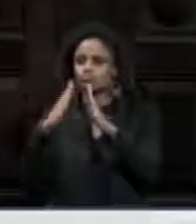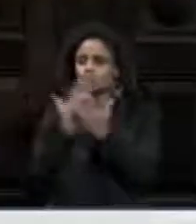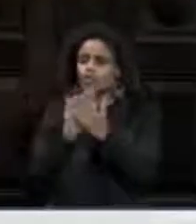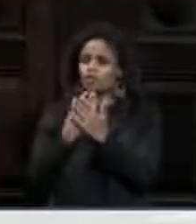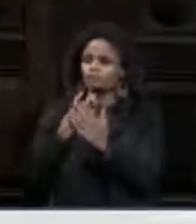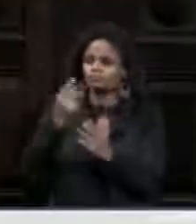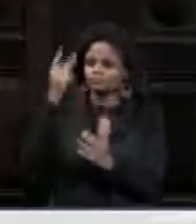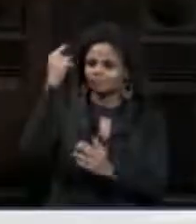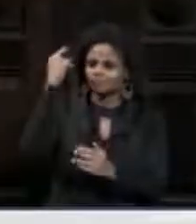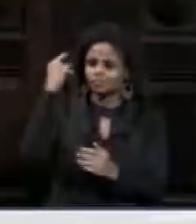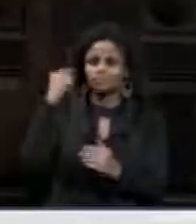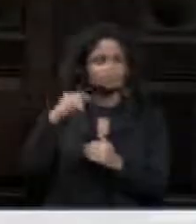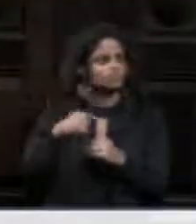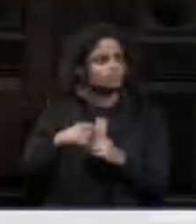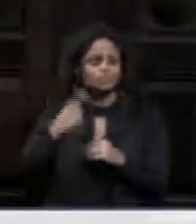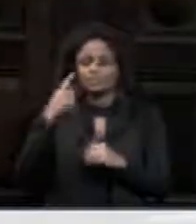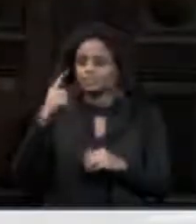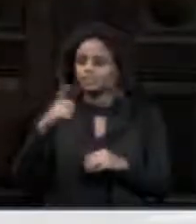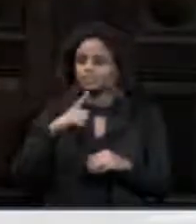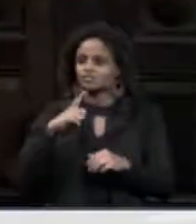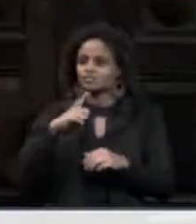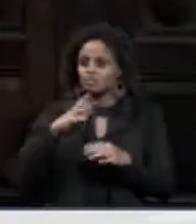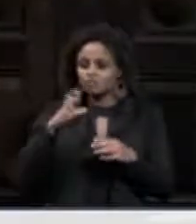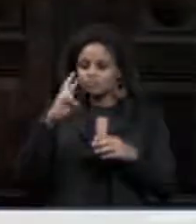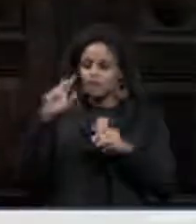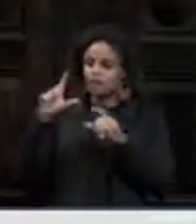e portas de entrada para as salas,